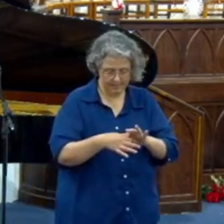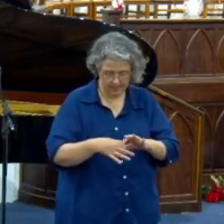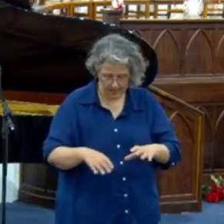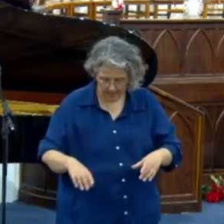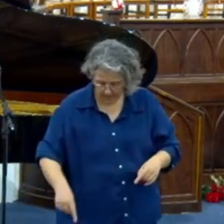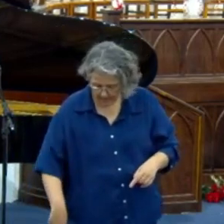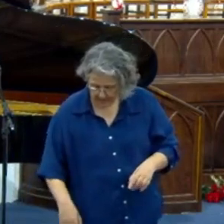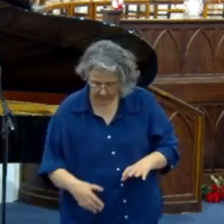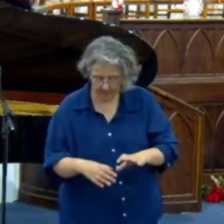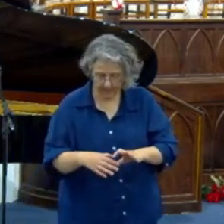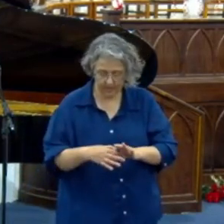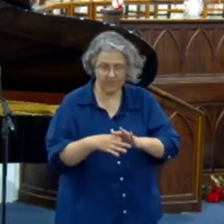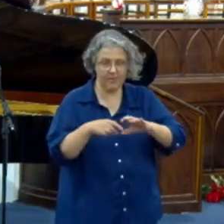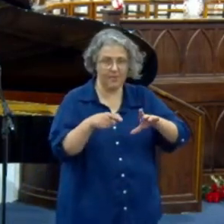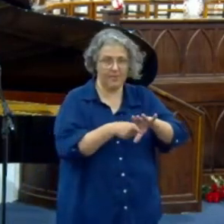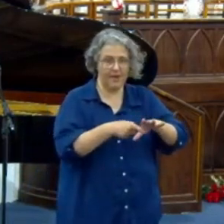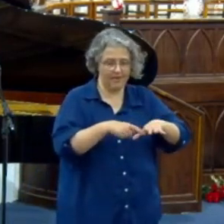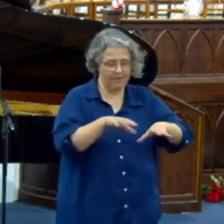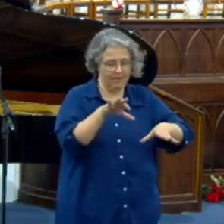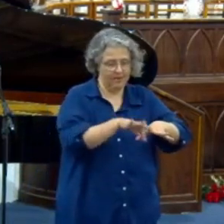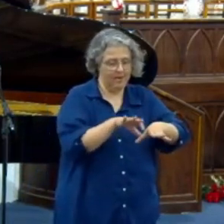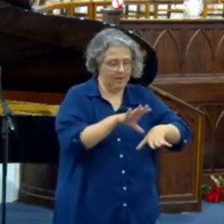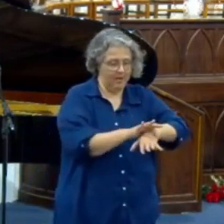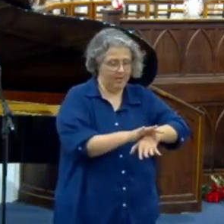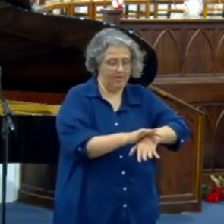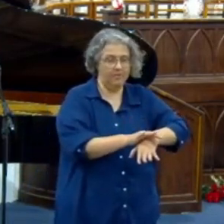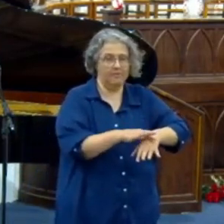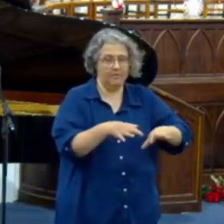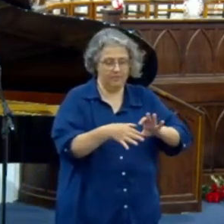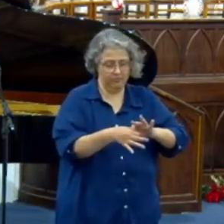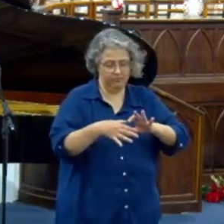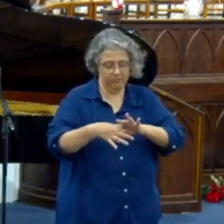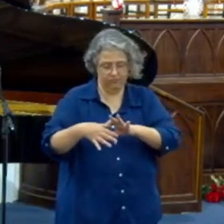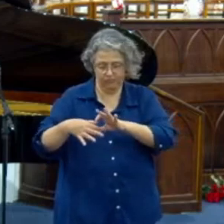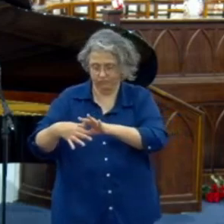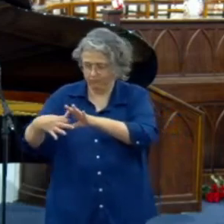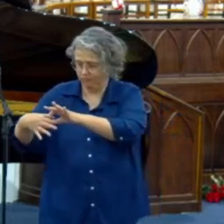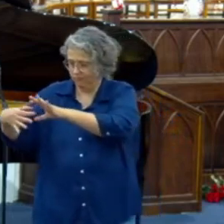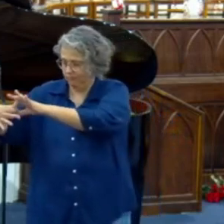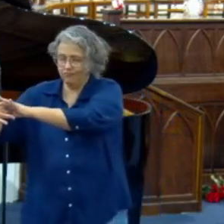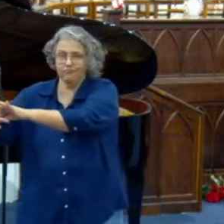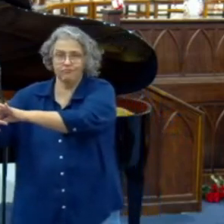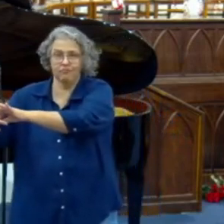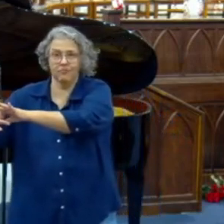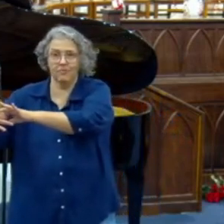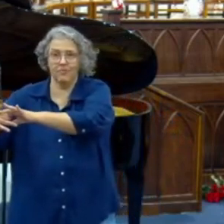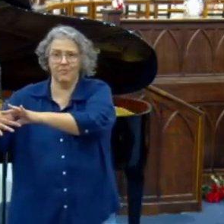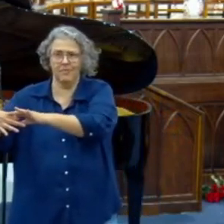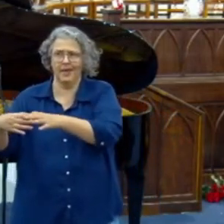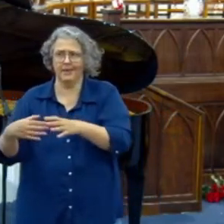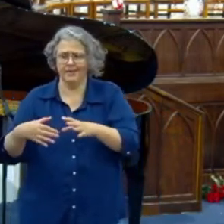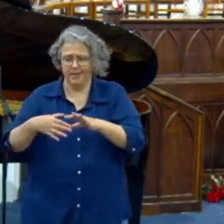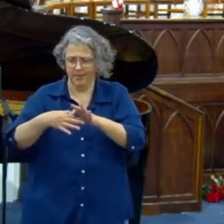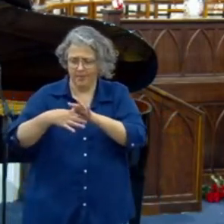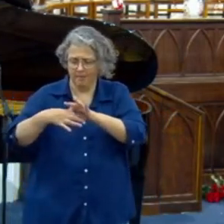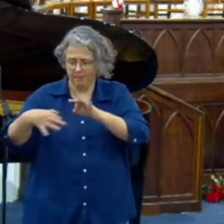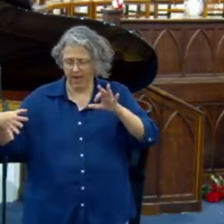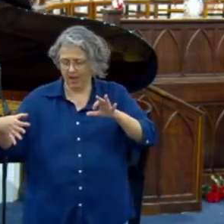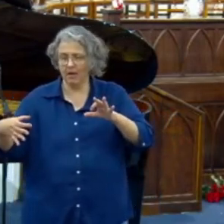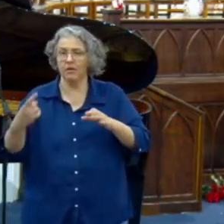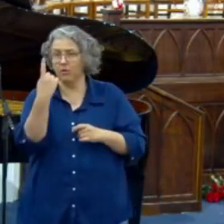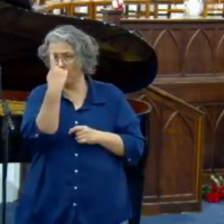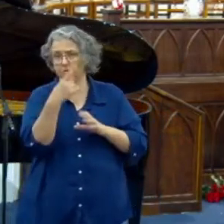quebrar e você cai. Veja, não quebraram-se todos os elos, quebrou um só. mas quebrou o elo da corrente, você